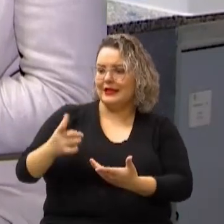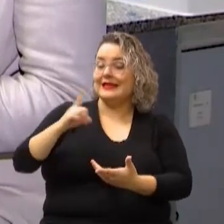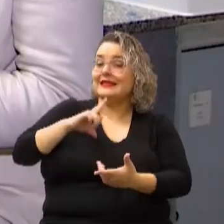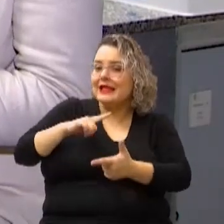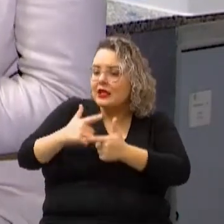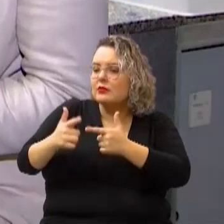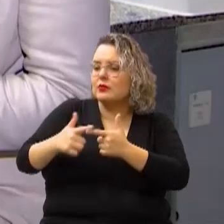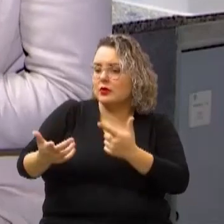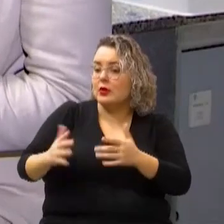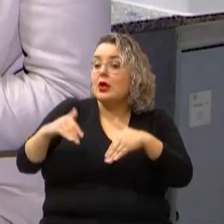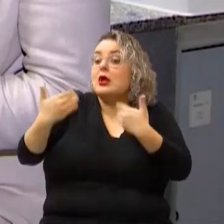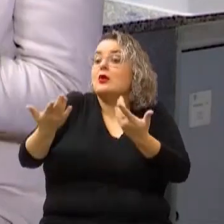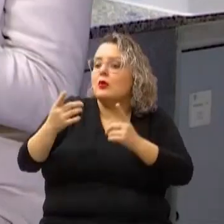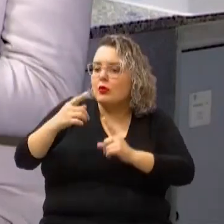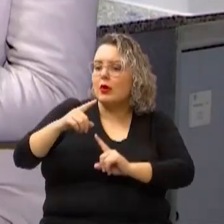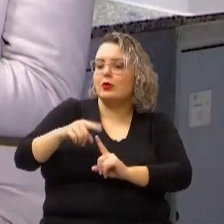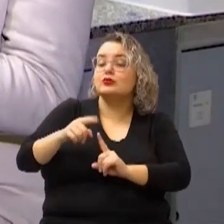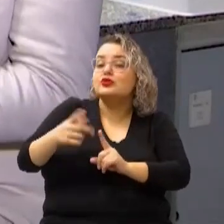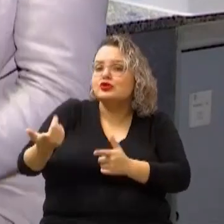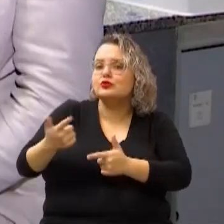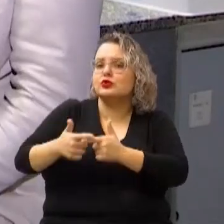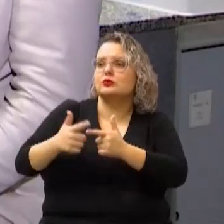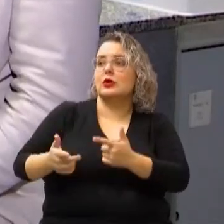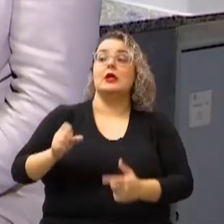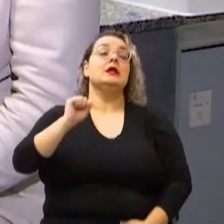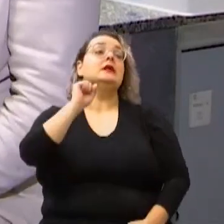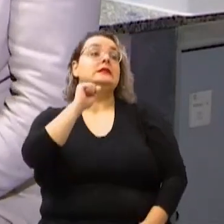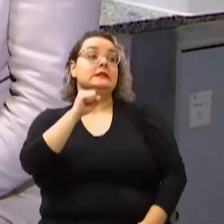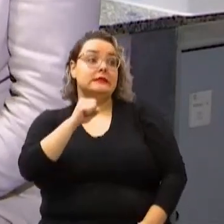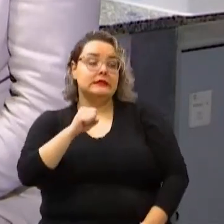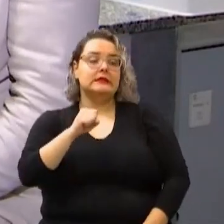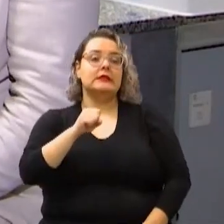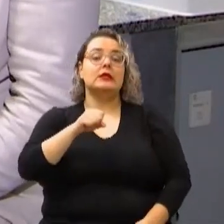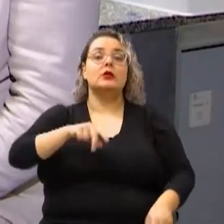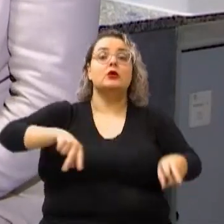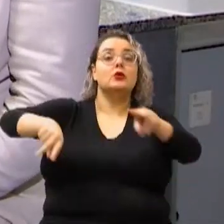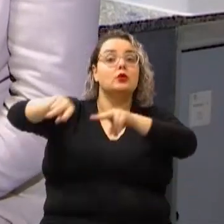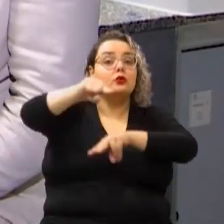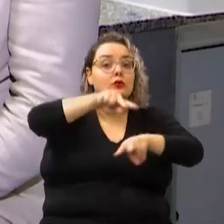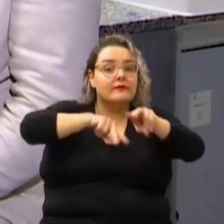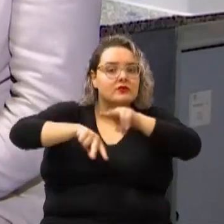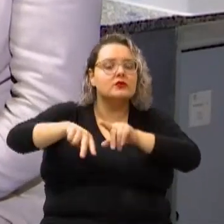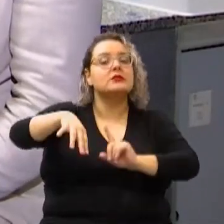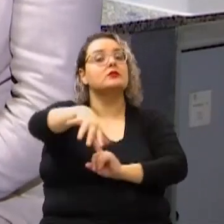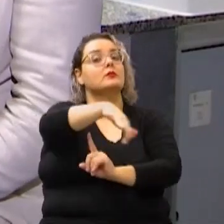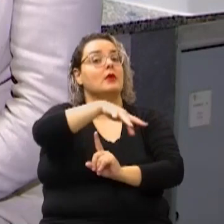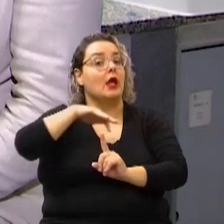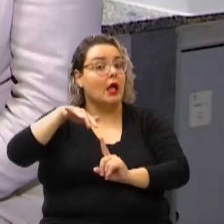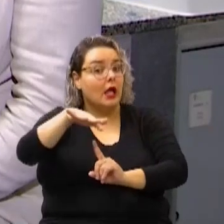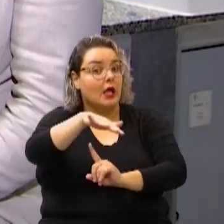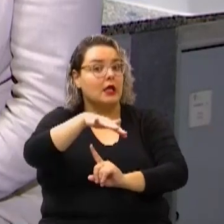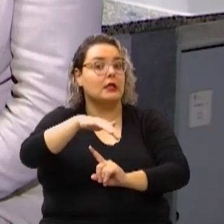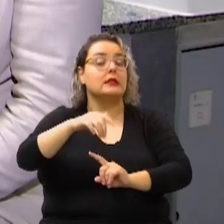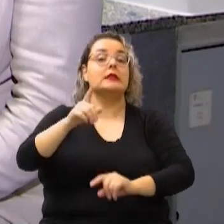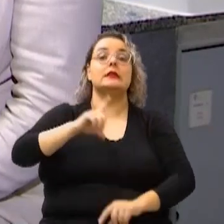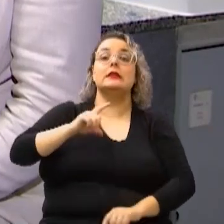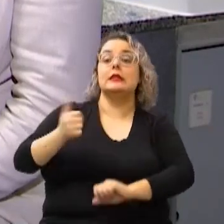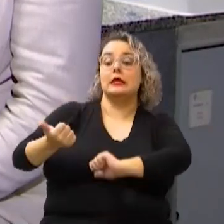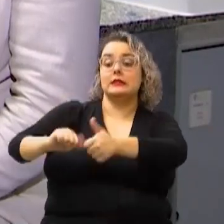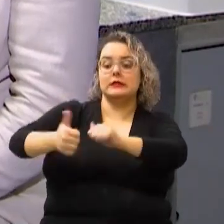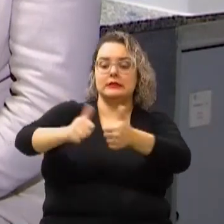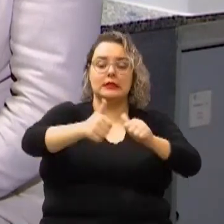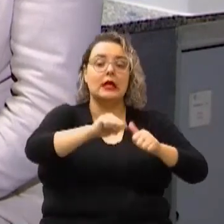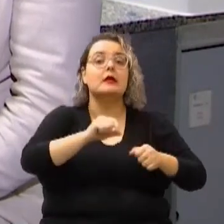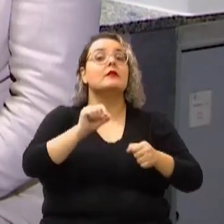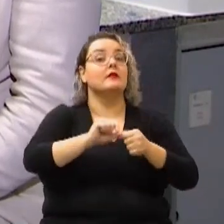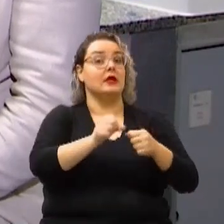ambiental? Traz problemas? Que tipos de problemas? Sim. Do ponto de vista ambiental, tem o problema das análises